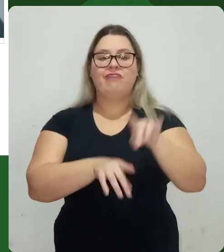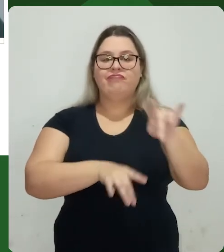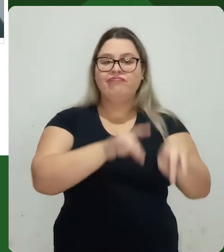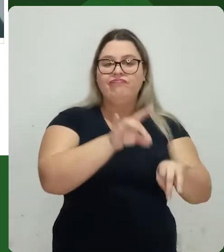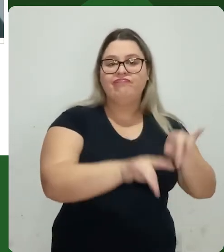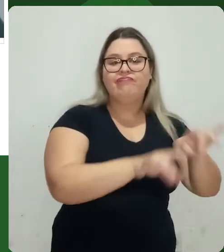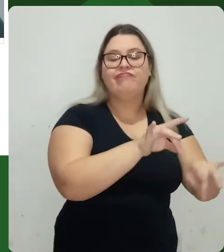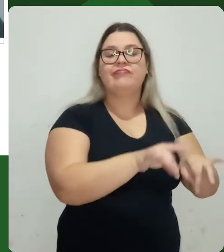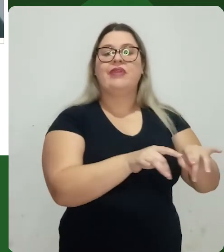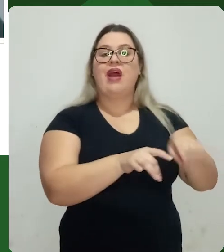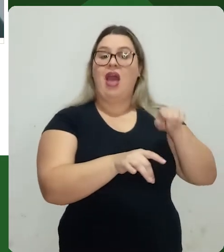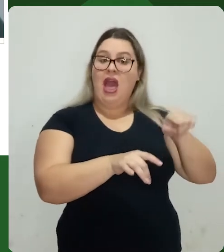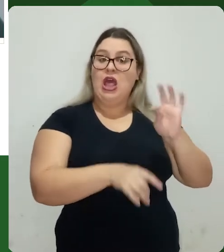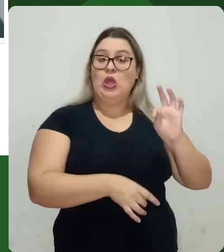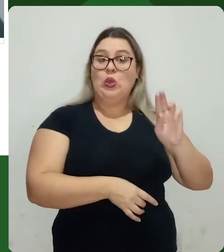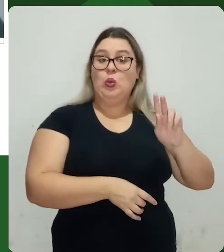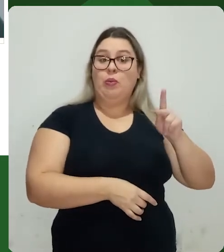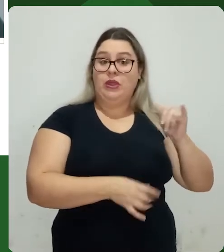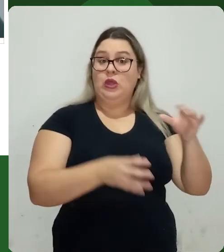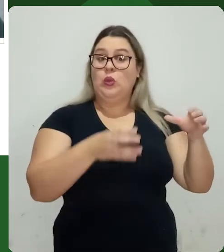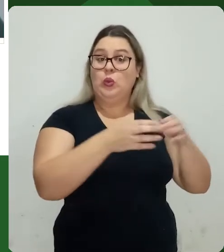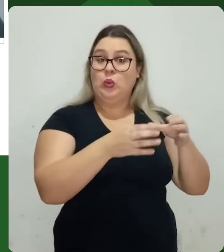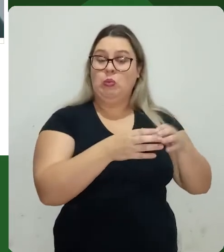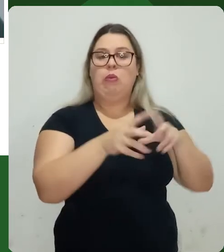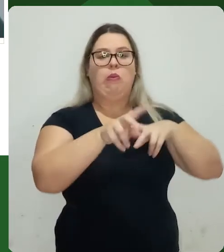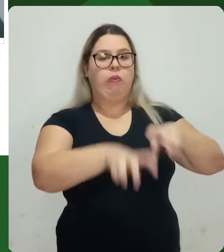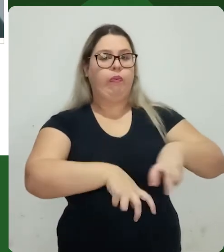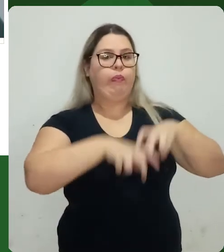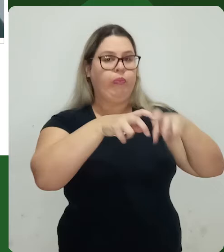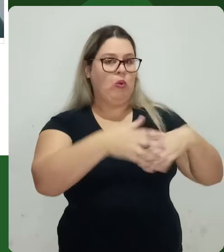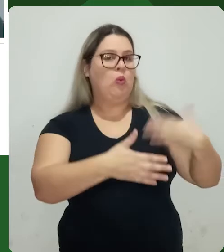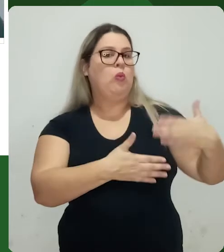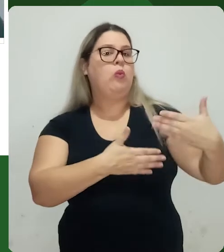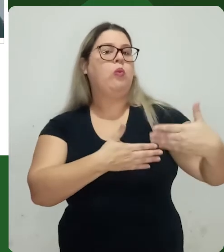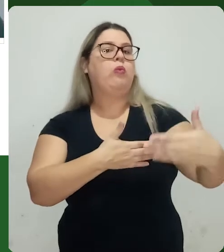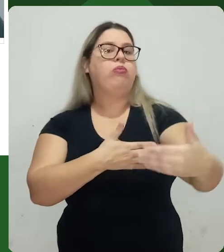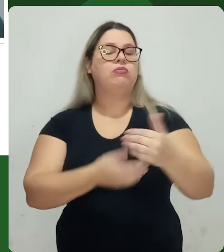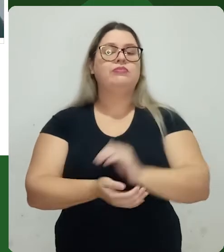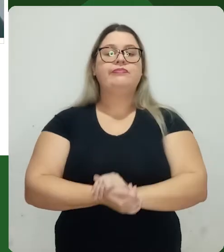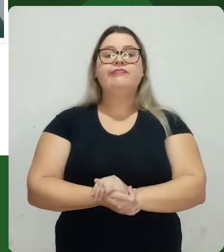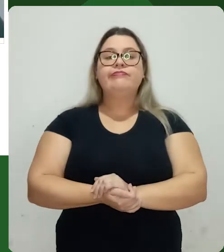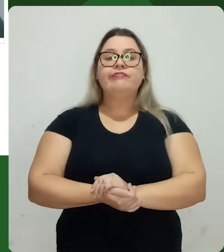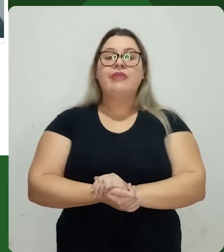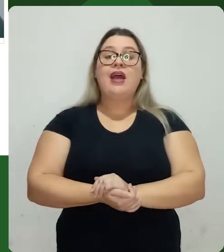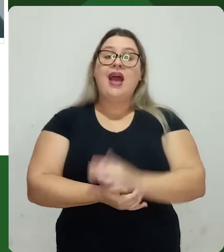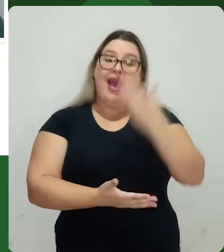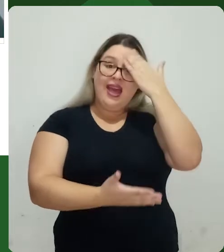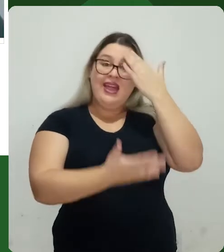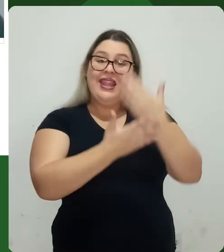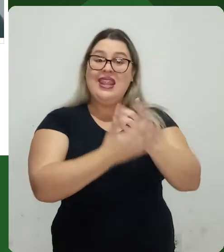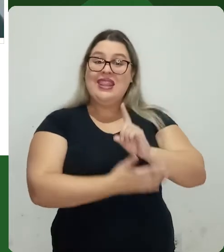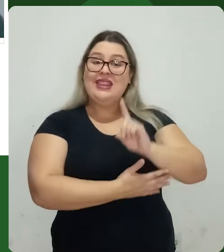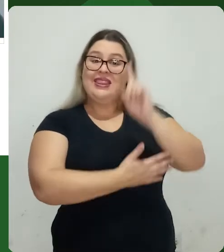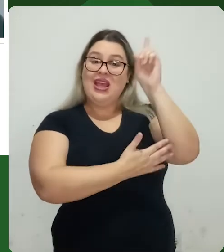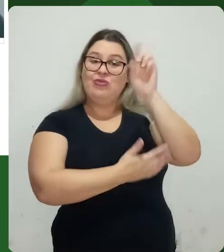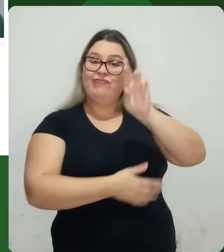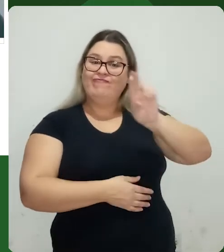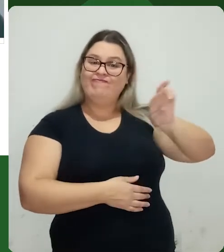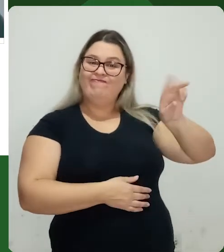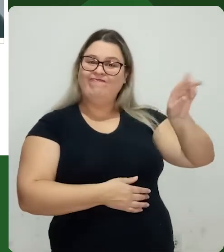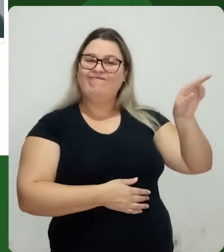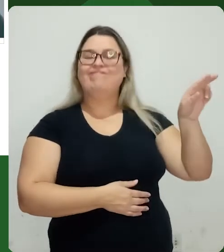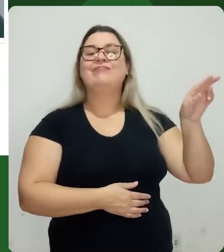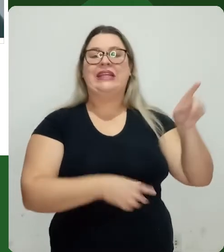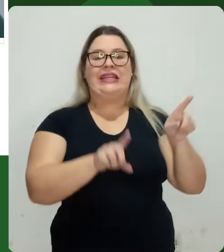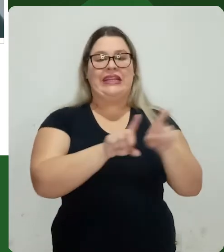tinham aprimorado a agricultura. Tá? Os tupis eram um dos grupos que tinha a agricultura mais avançada. Eram politeístas